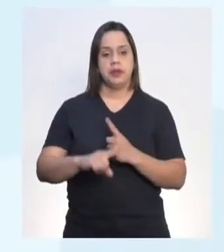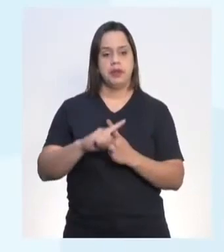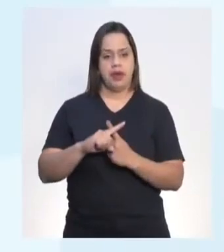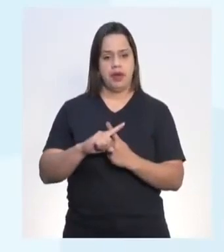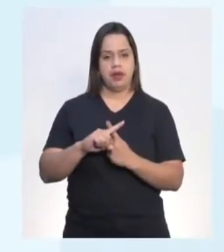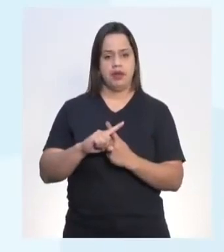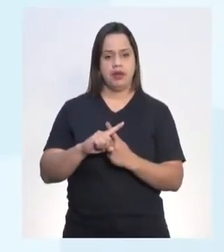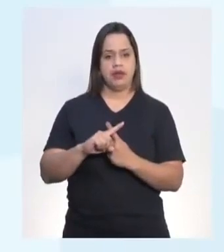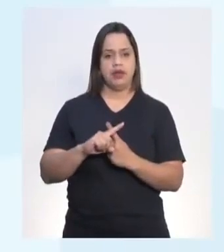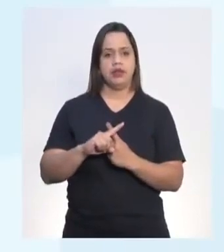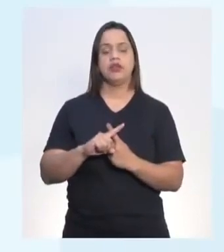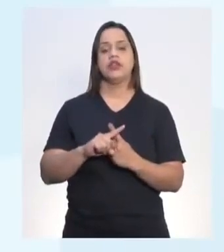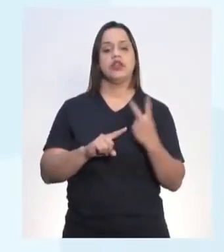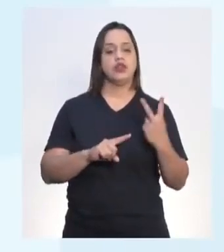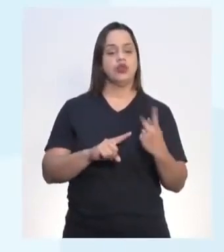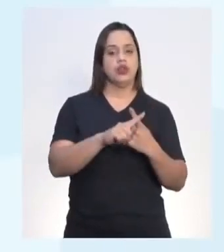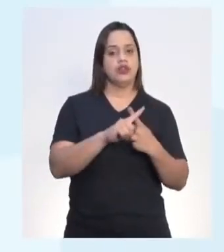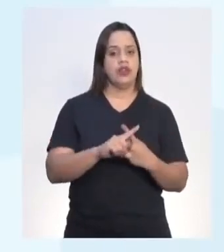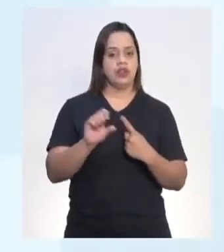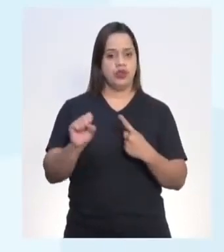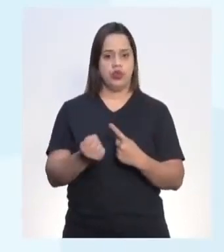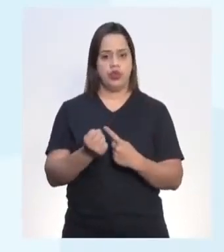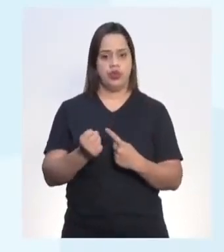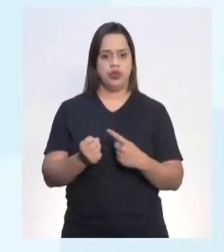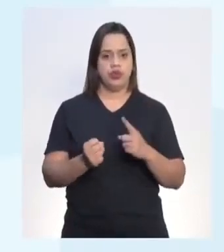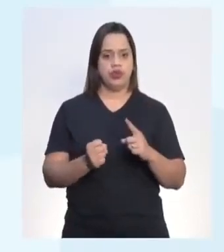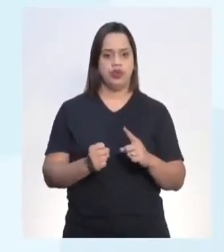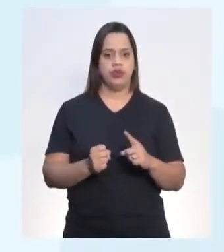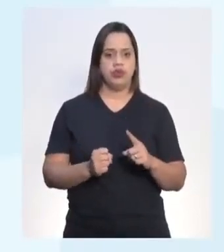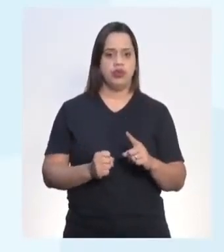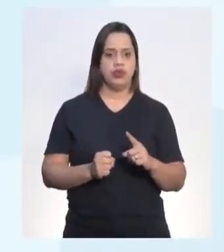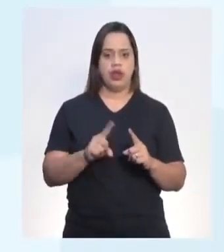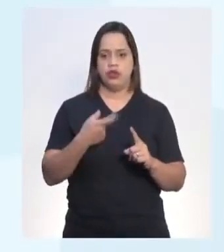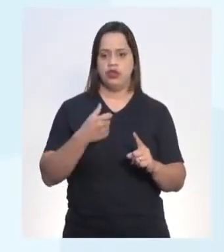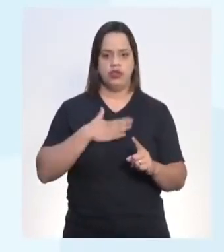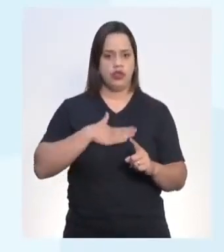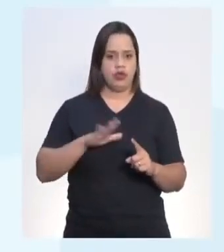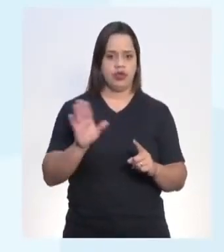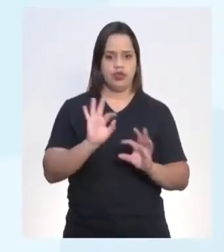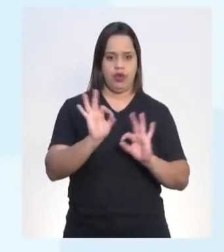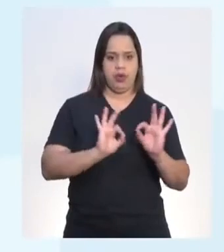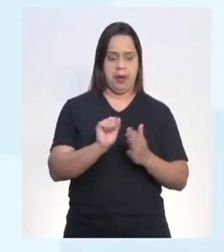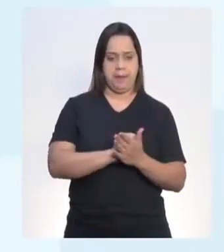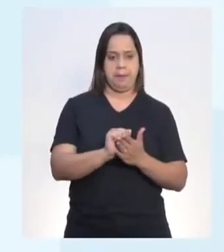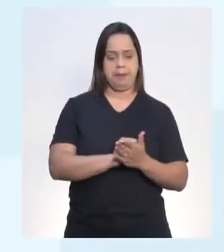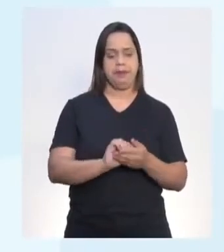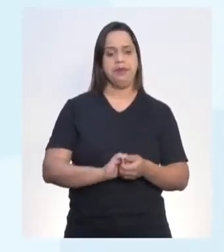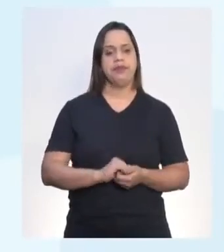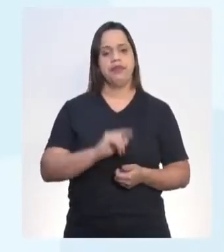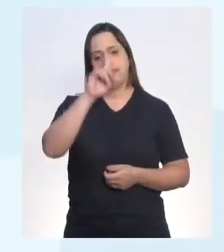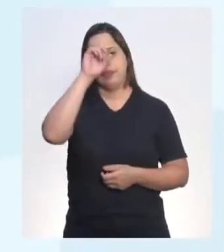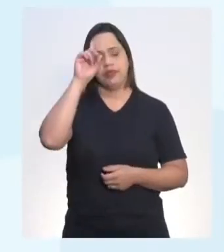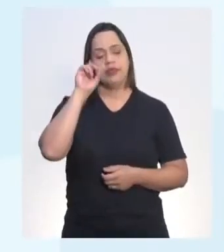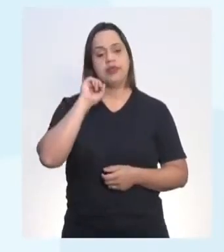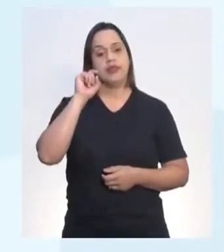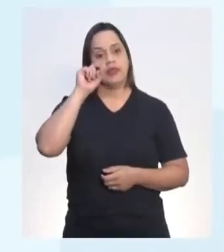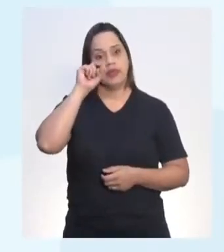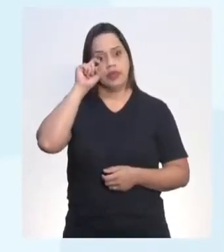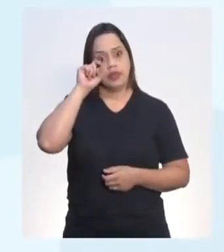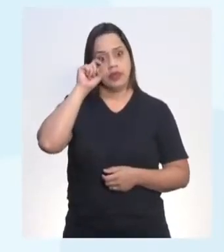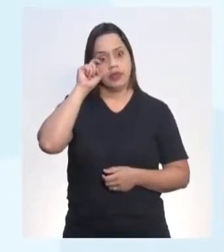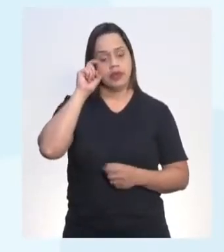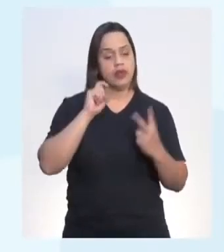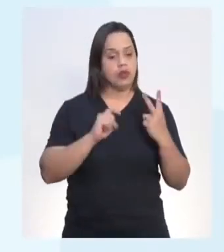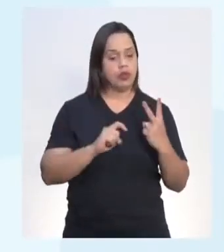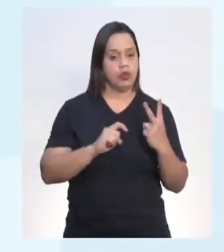mais 2 vezes 8. É óbvio que eu não gostei desse x, que ficou horroroso. E eu vou arrumar. Então, 2 vezes x